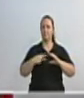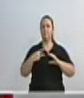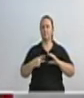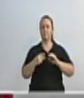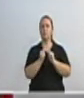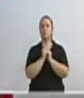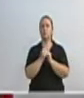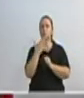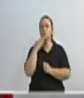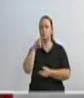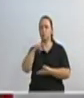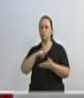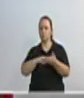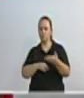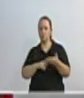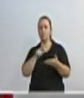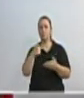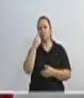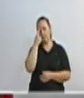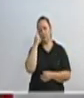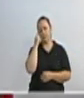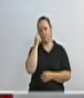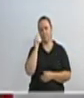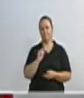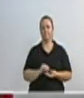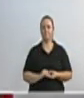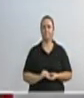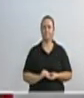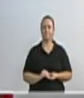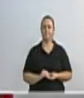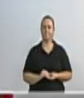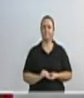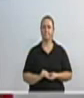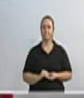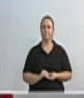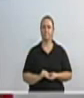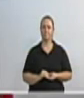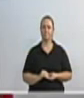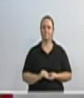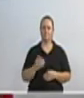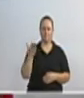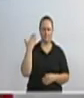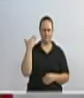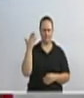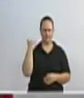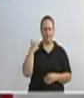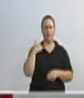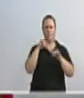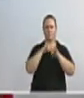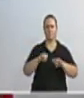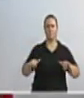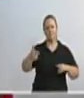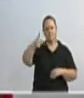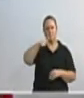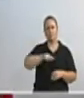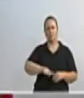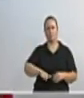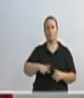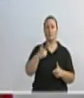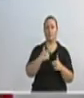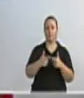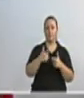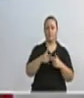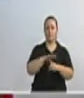através de um requerimento do vereador Ito. Aquilo que eu disse naqueles dias atrás, eu volto aqui a repetir. Os problemas de